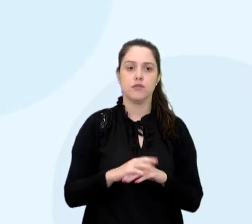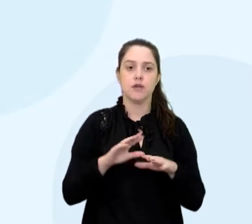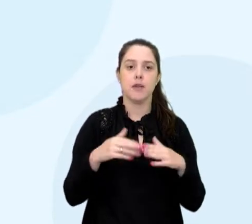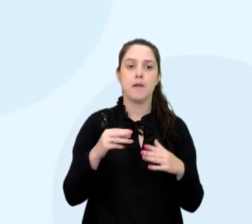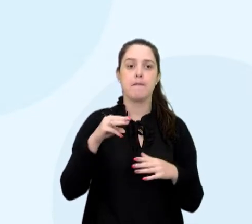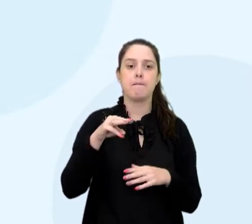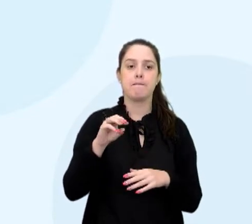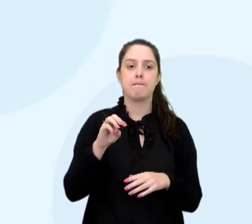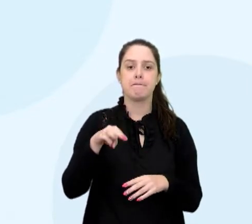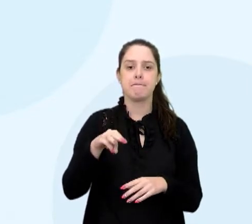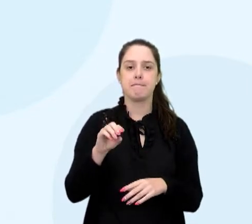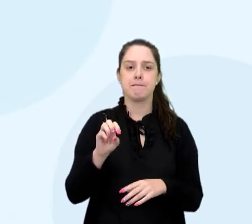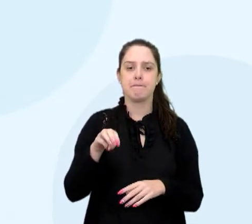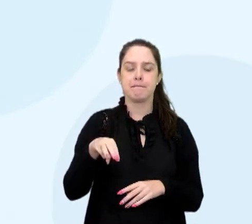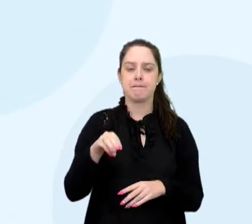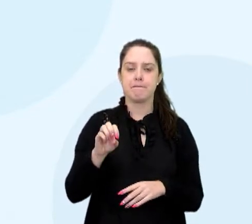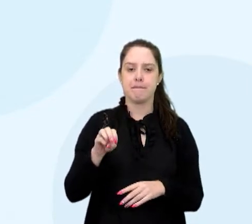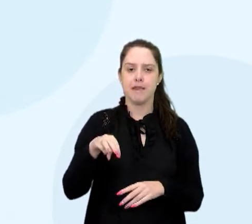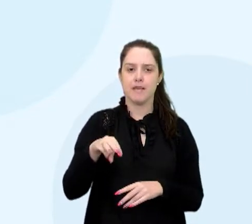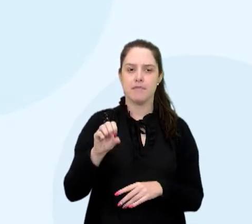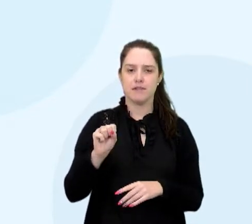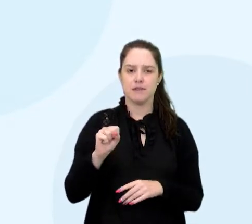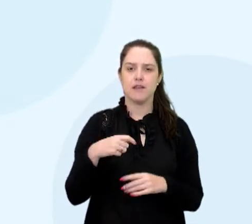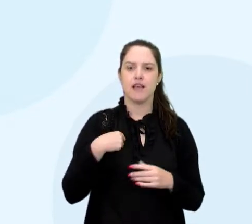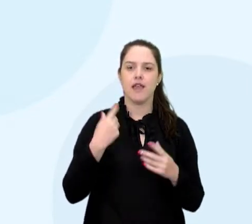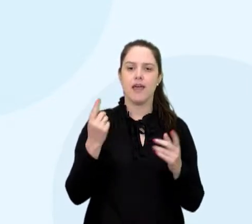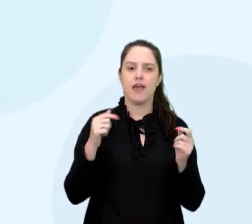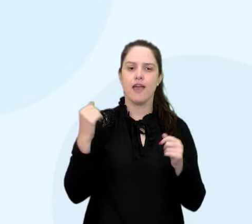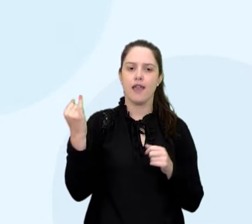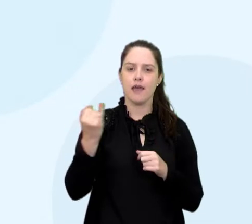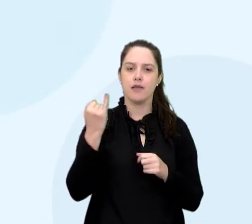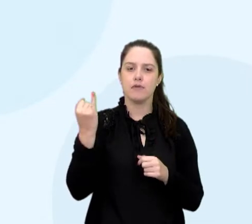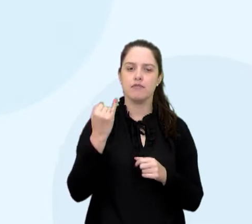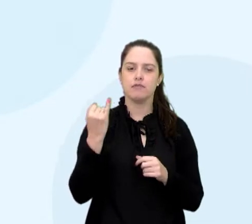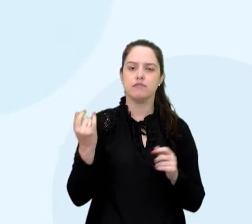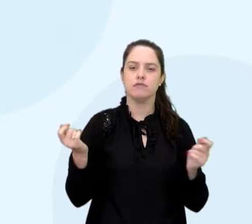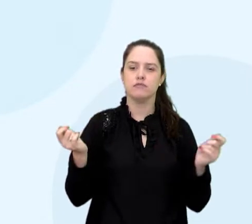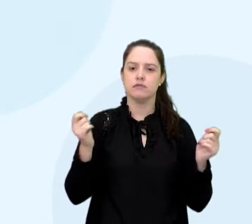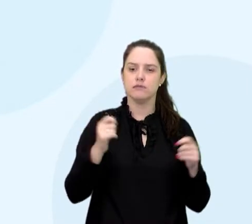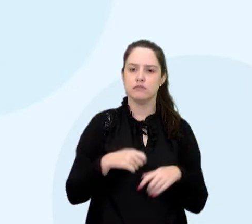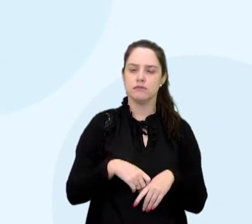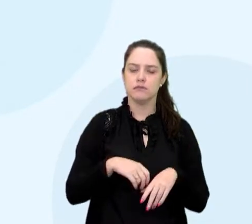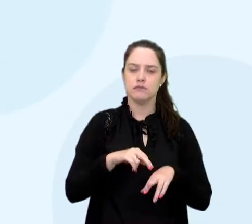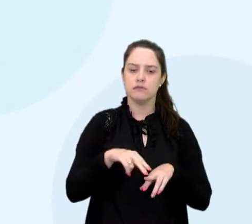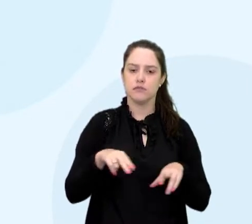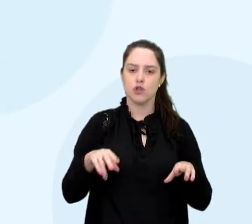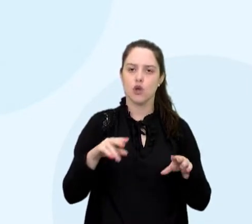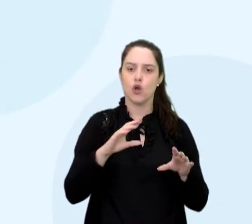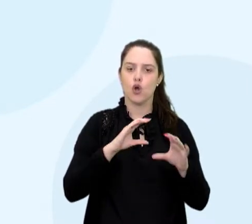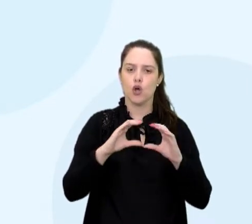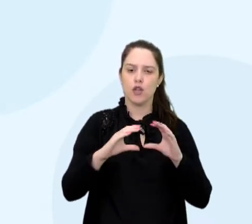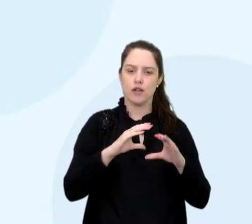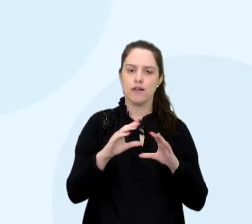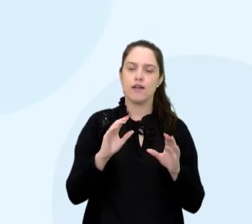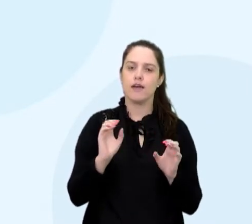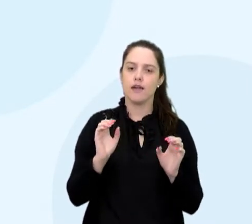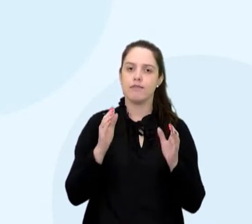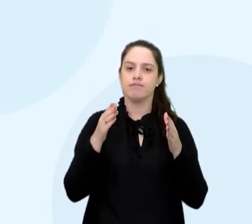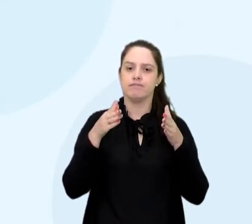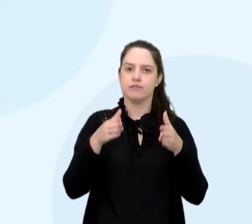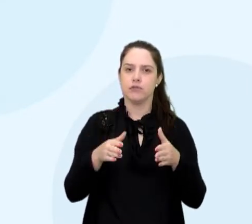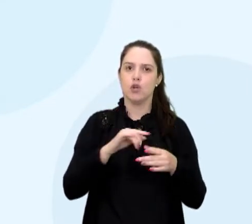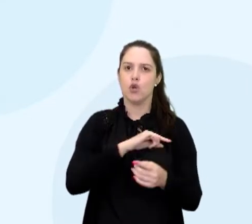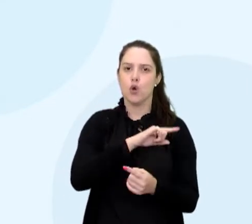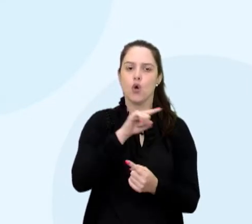importantes porque constituem uma forma de linguagem articulada com elevado potencial de promover uma comunicação eficiente. O objetivo é